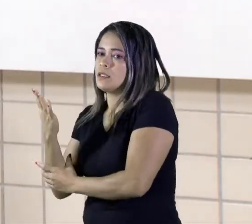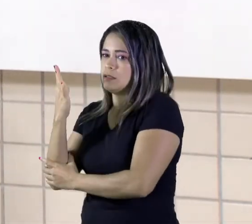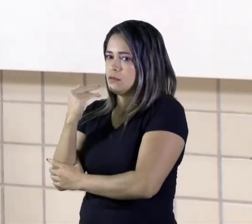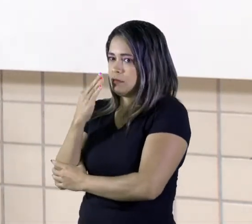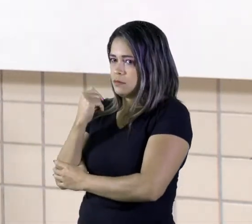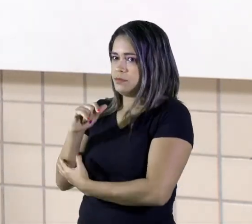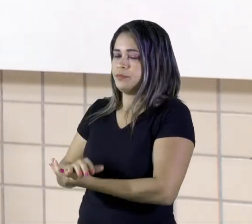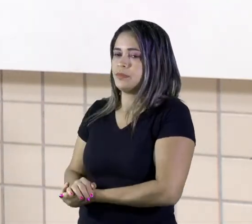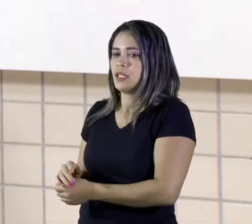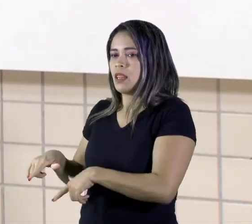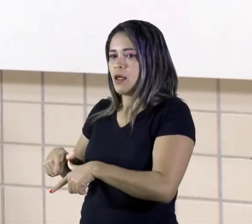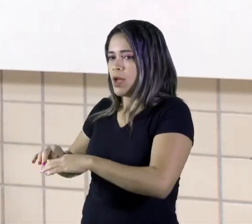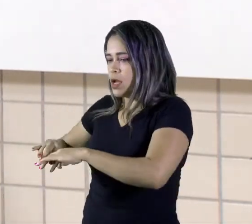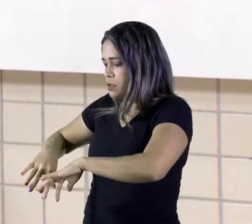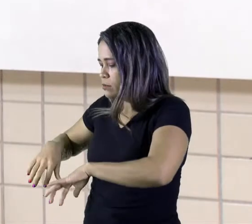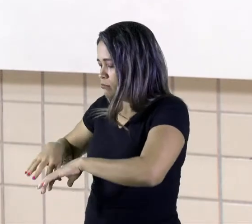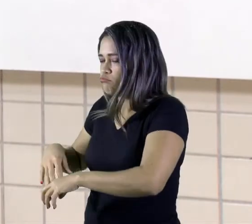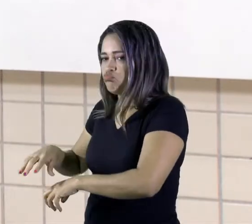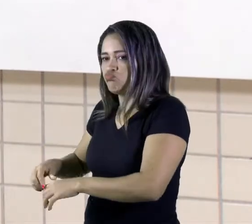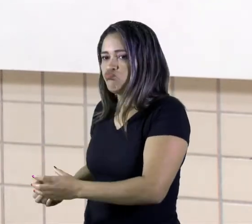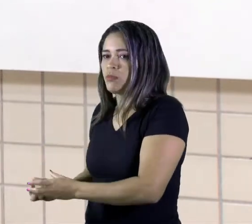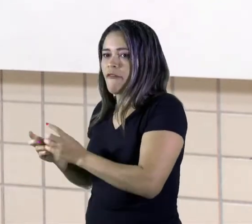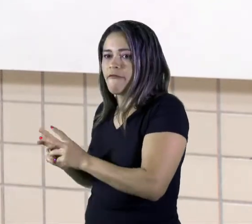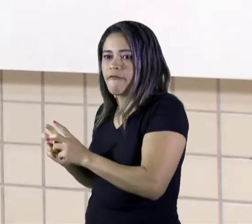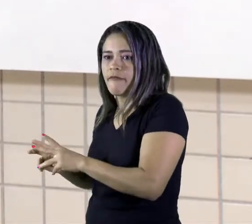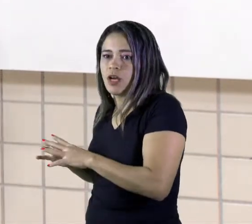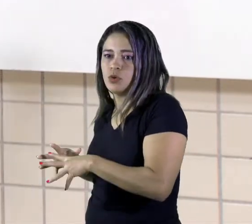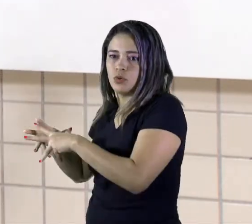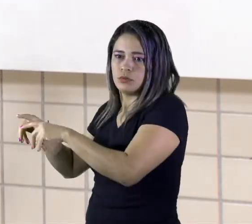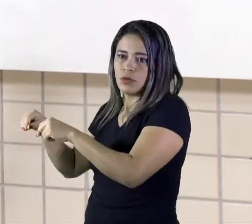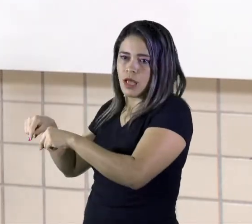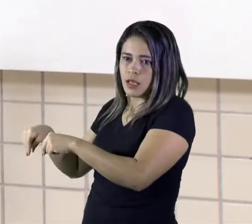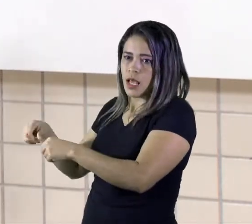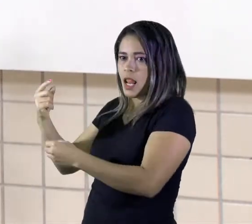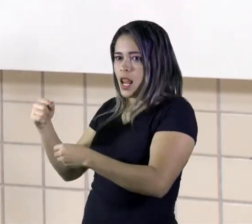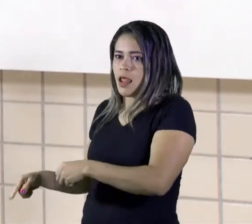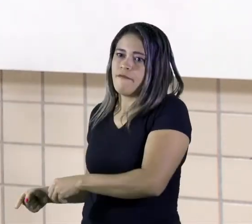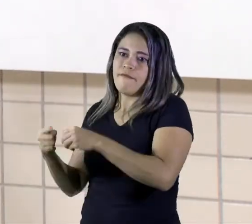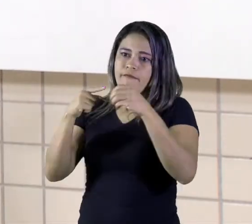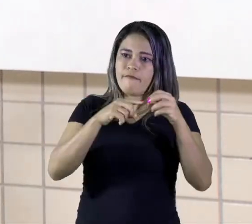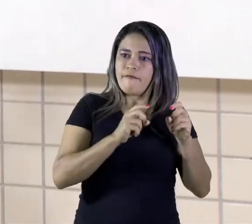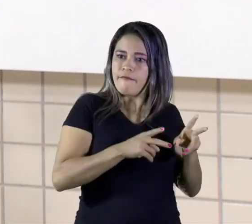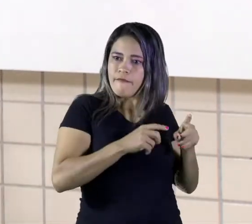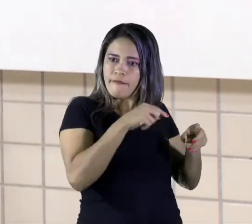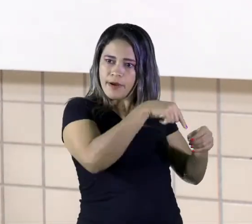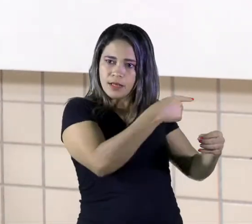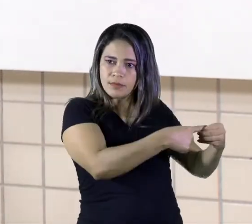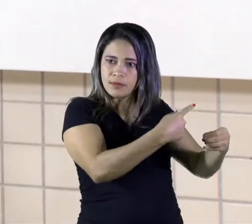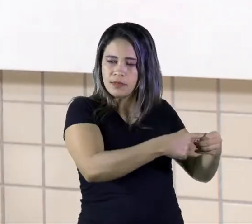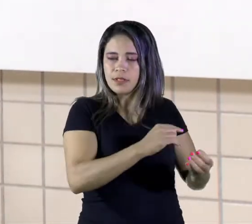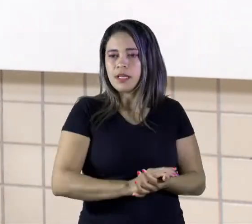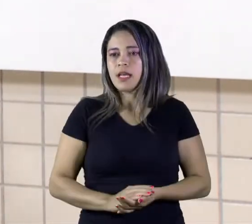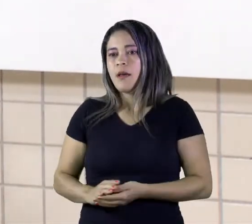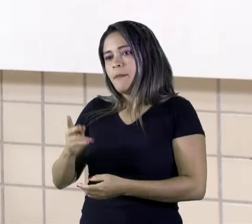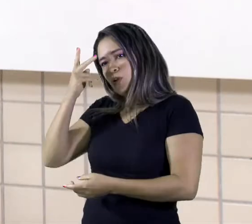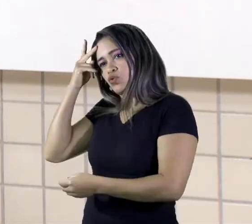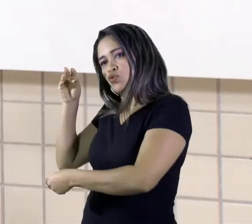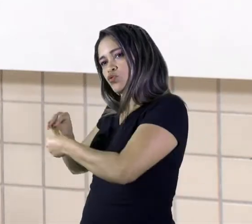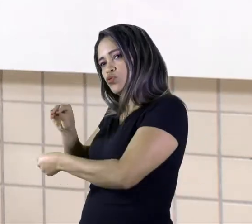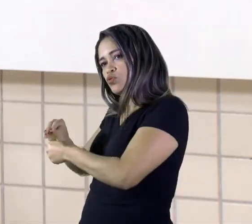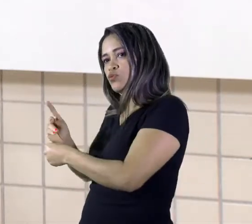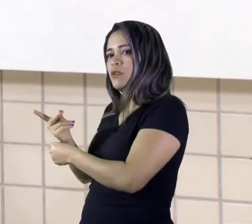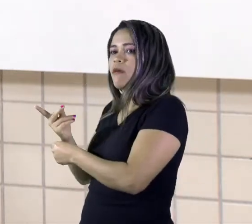na terra, planta, colhe, vende os produtos lá na cidade. Quem cria animais como boi, cavalo,